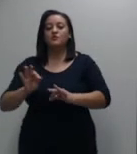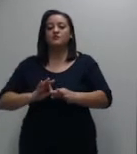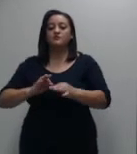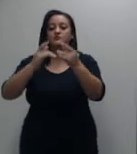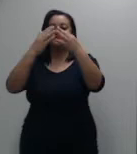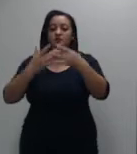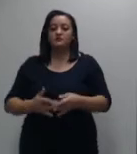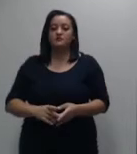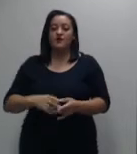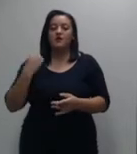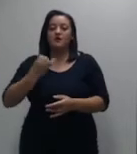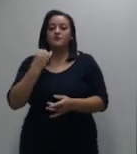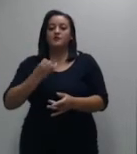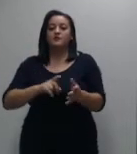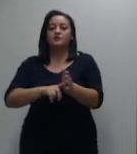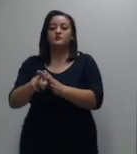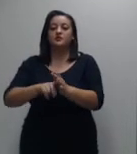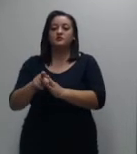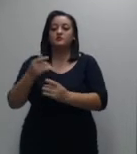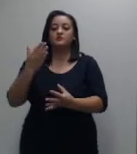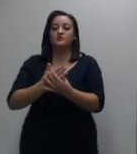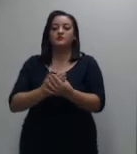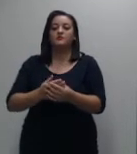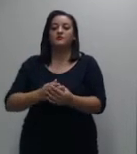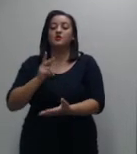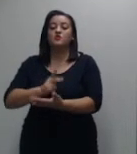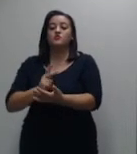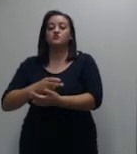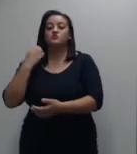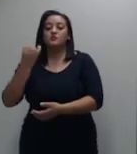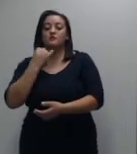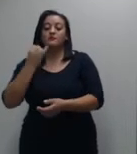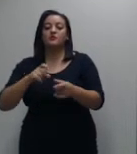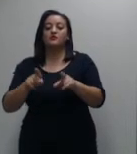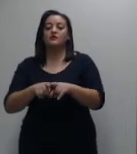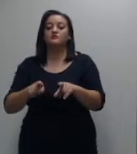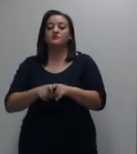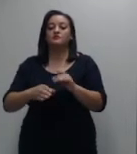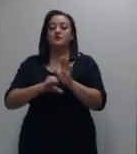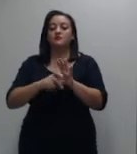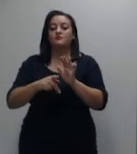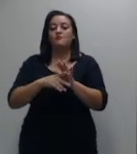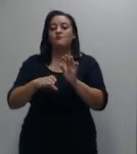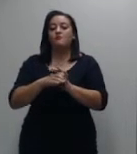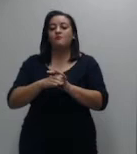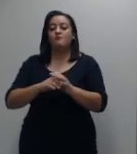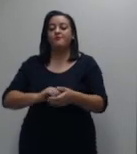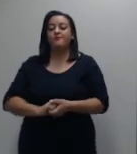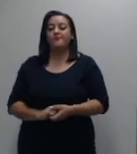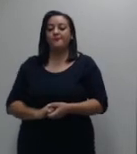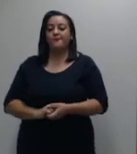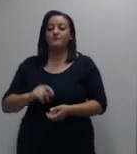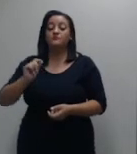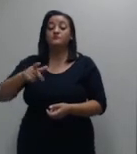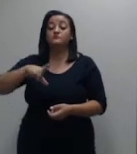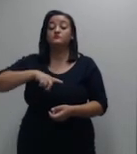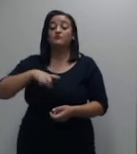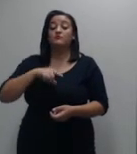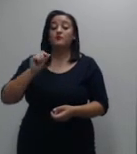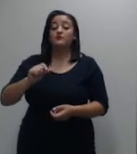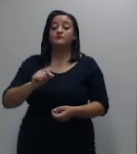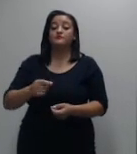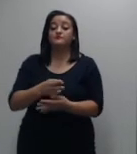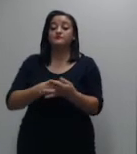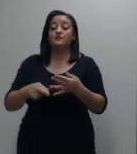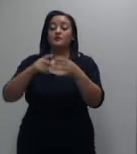importante que são professor que se mantém a sua relevância mesmo pode ver no CPC 2015 o que você tem é o recurso